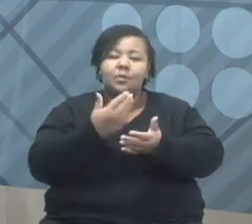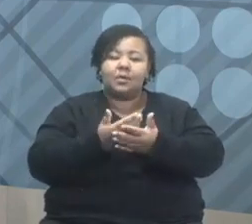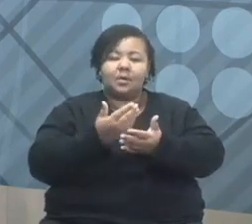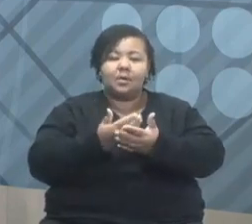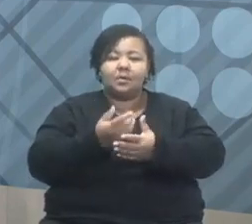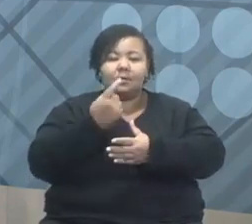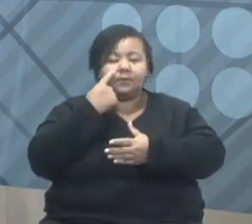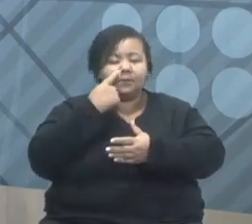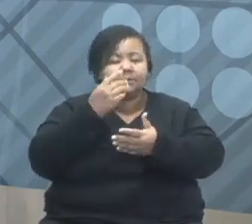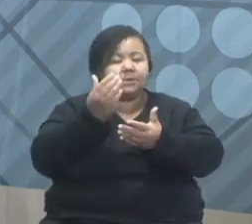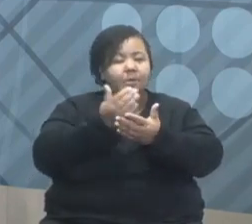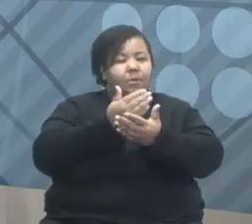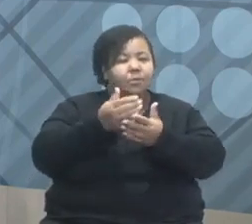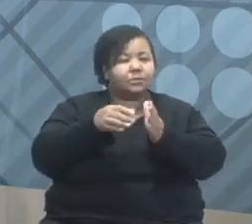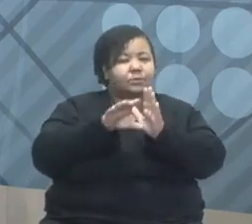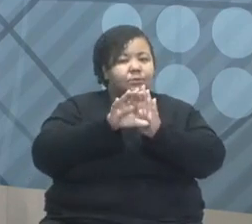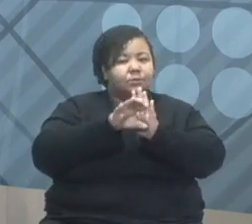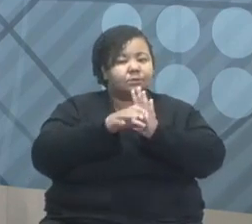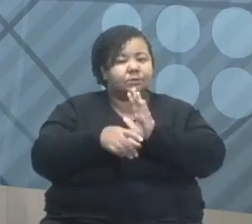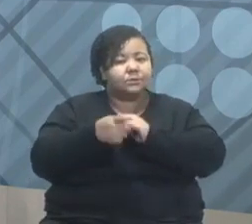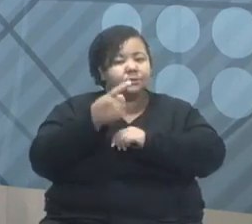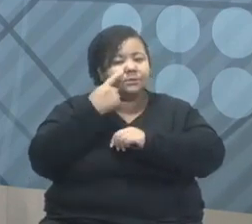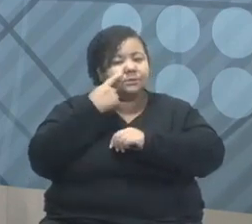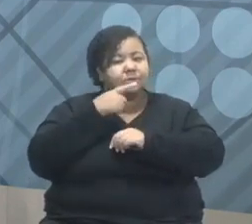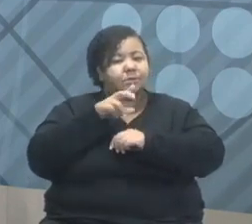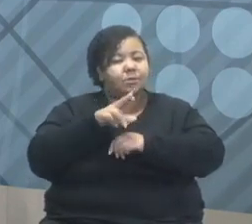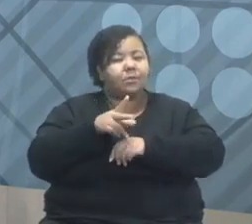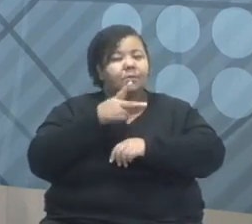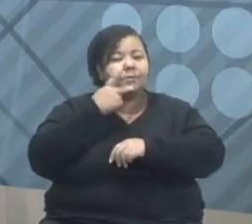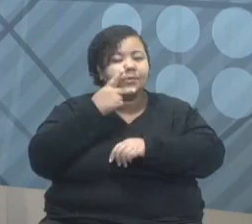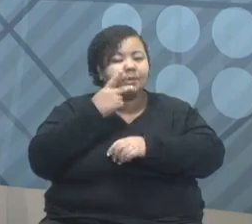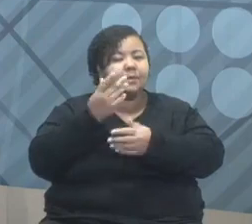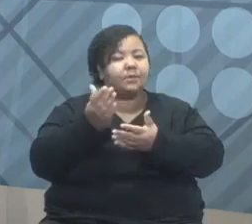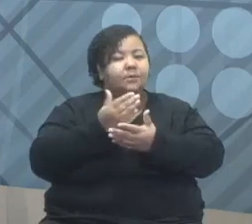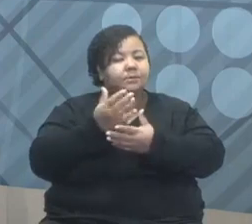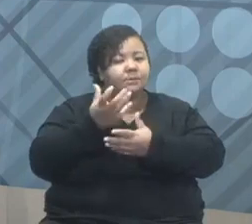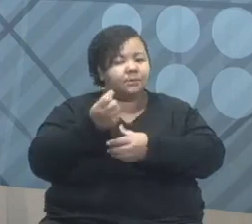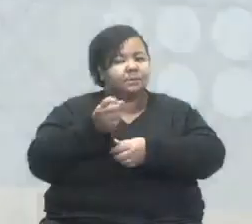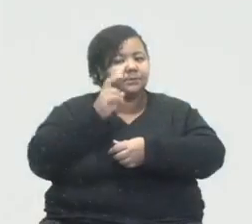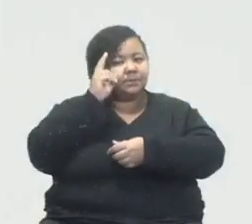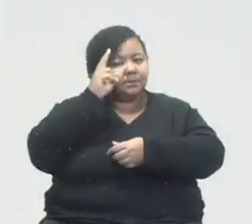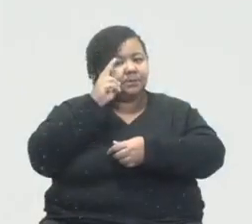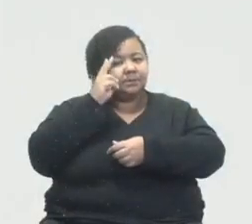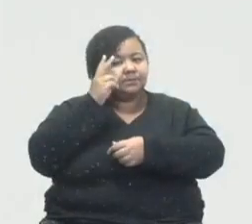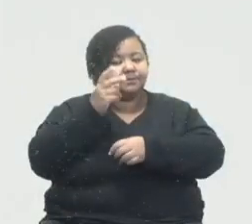vejamos agora alguns conceitos que vimos, como já comentei alguns, então vamos relembrá-los.